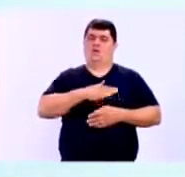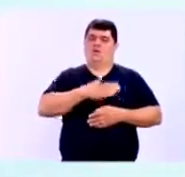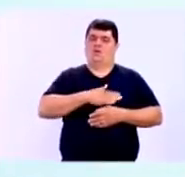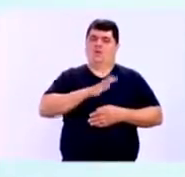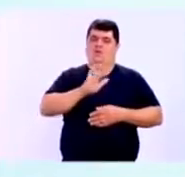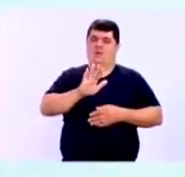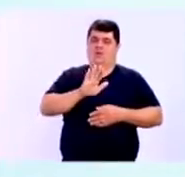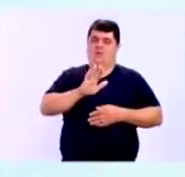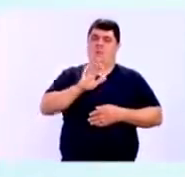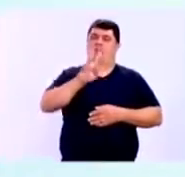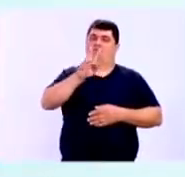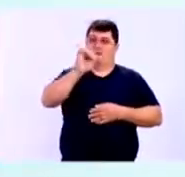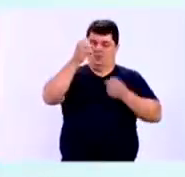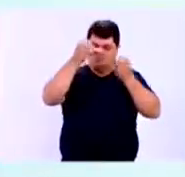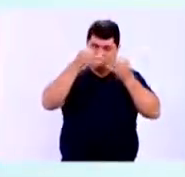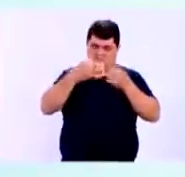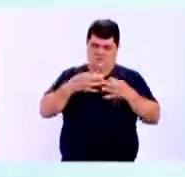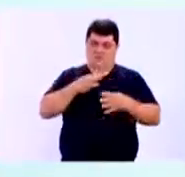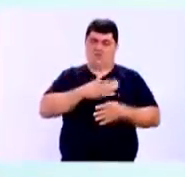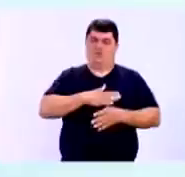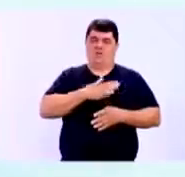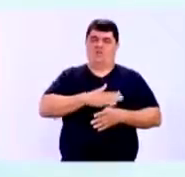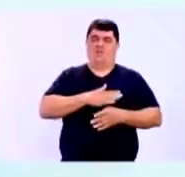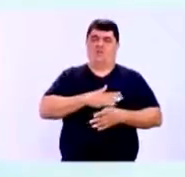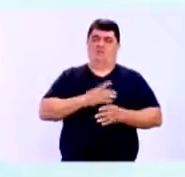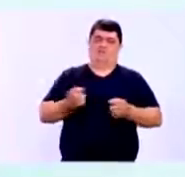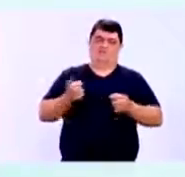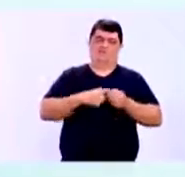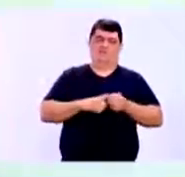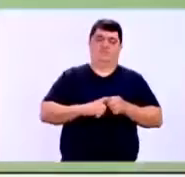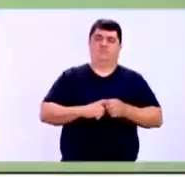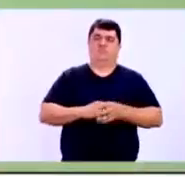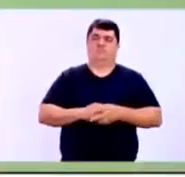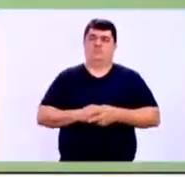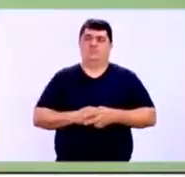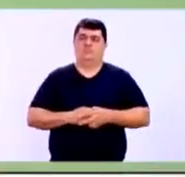aluno. A gente vai ver isso aí com calma. Então vamos voltar lá.